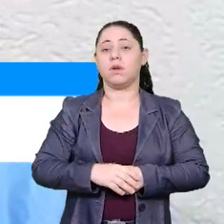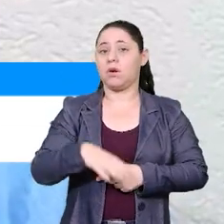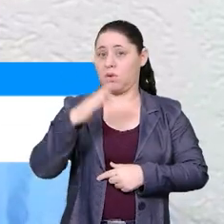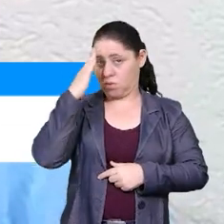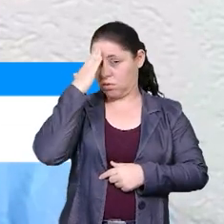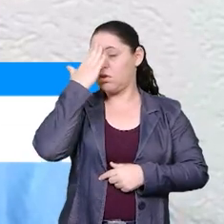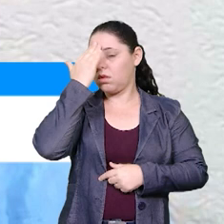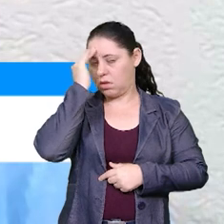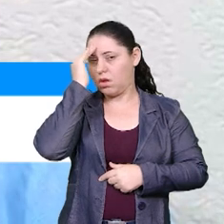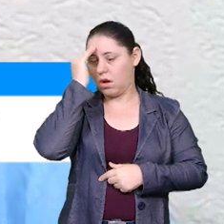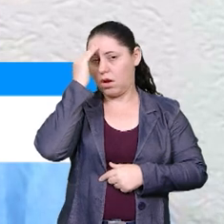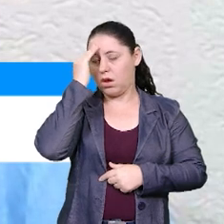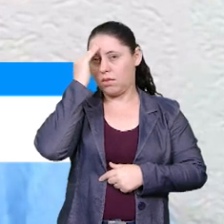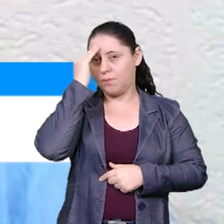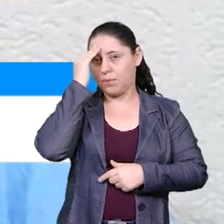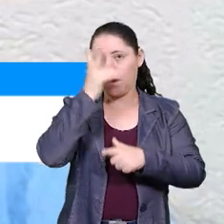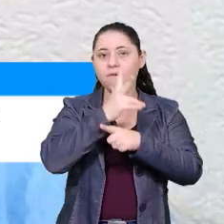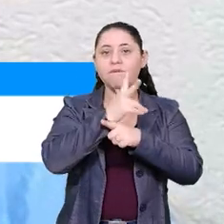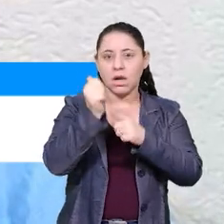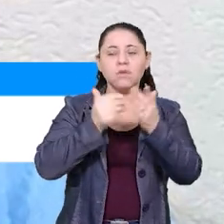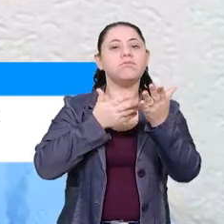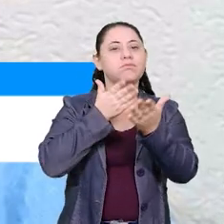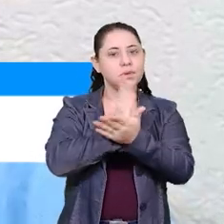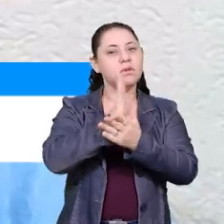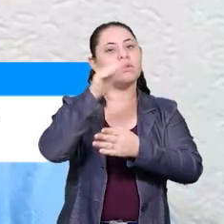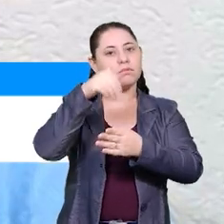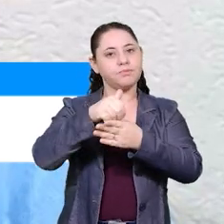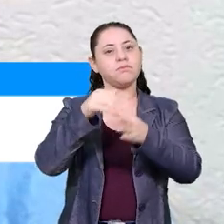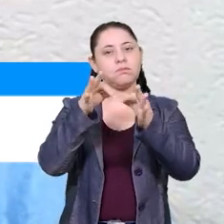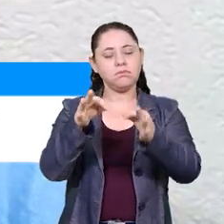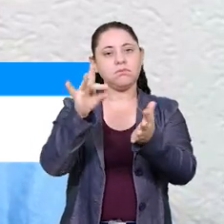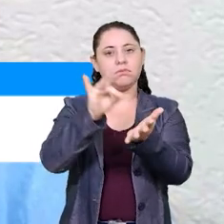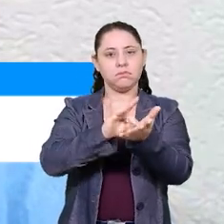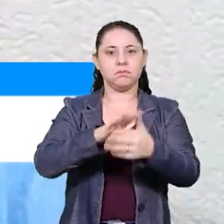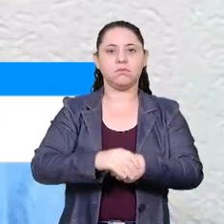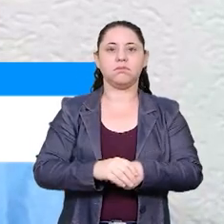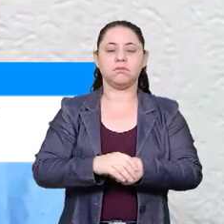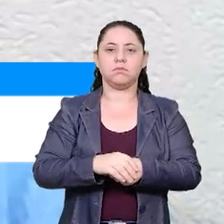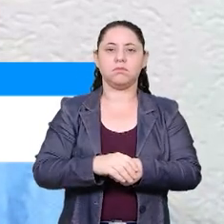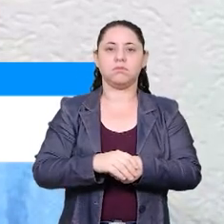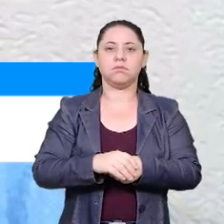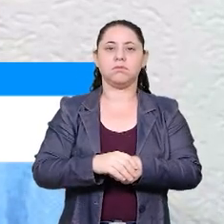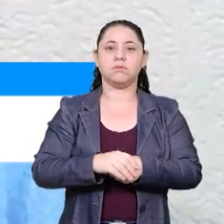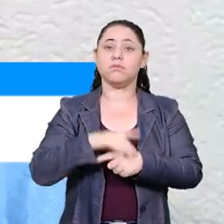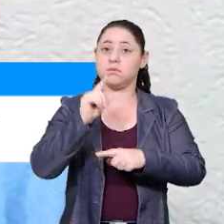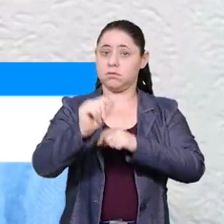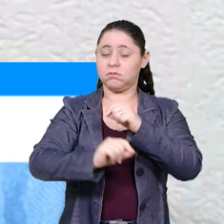não é julgado eu entendo que essas eleições